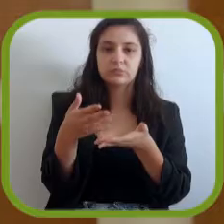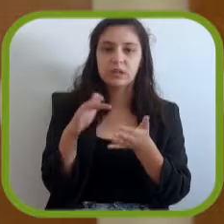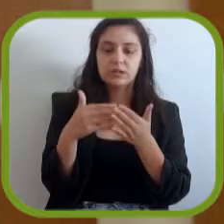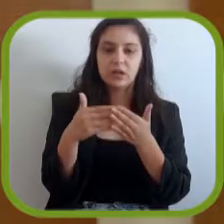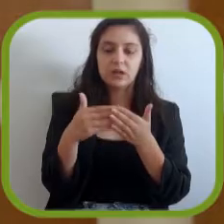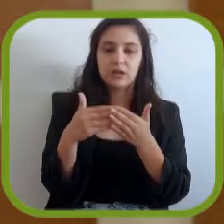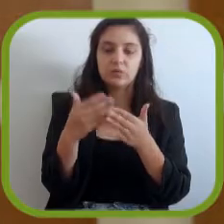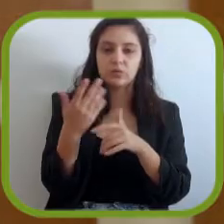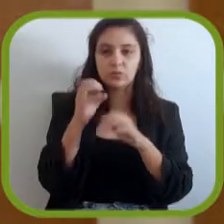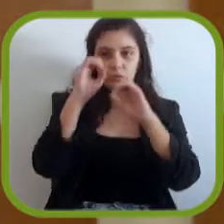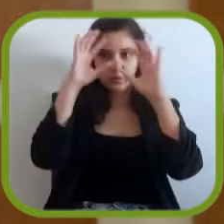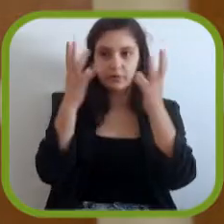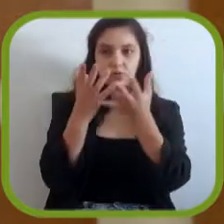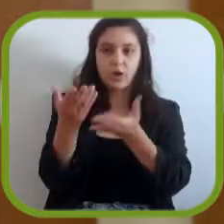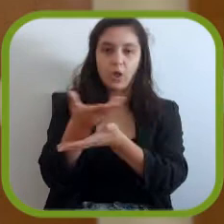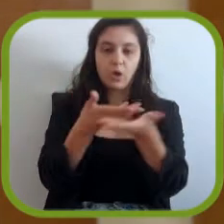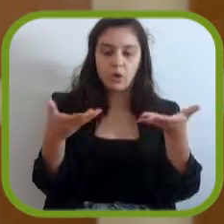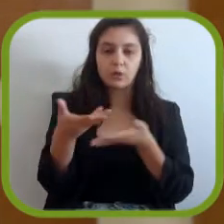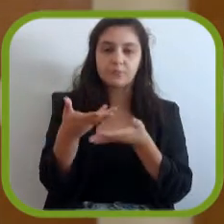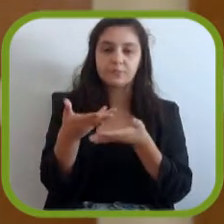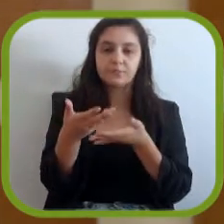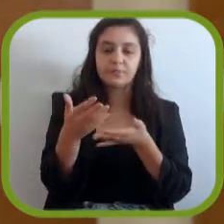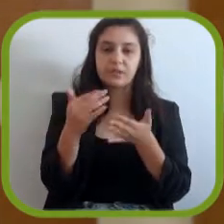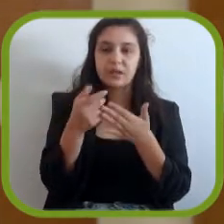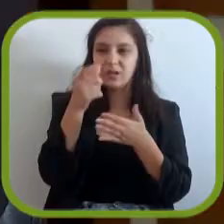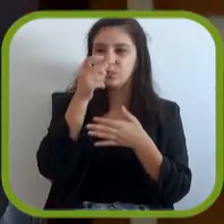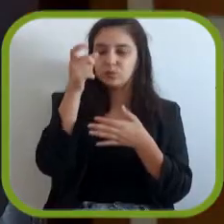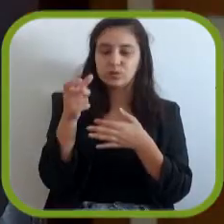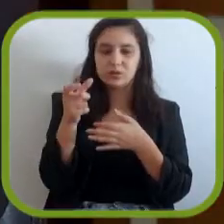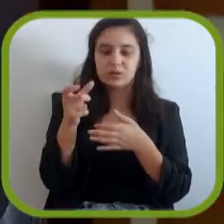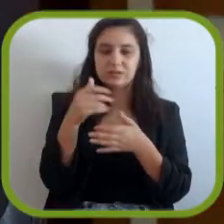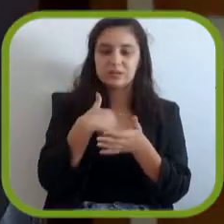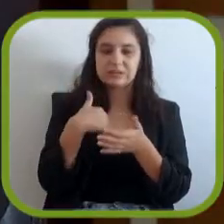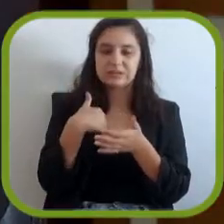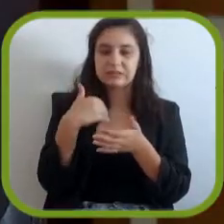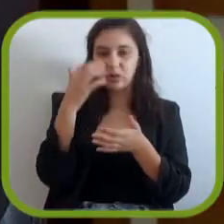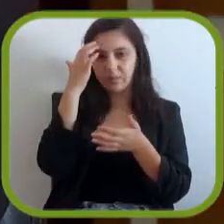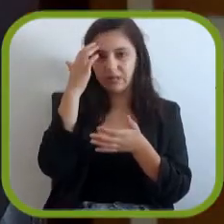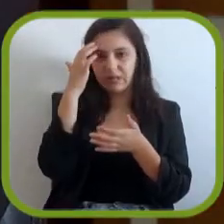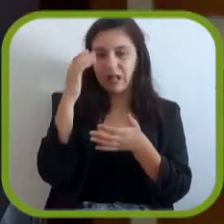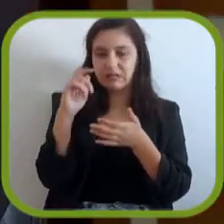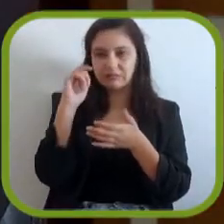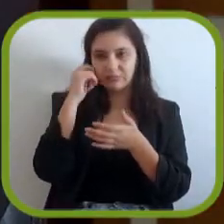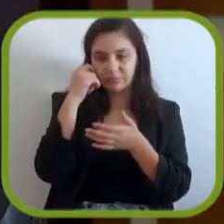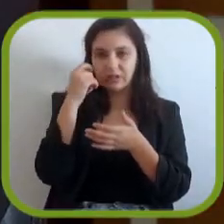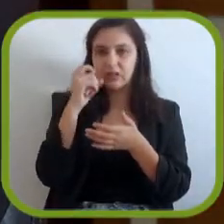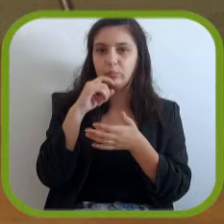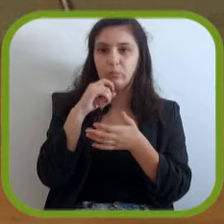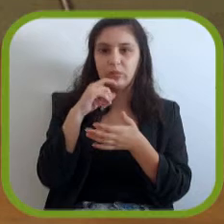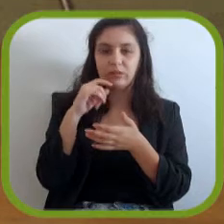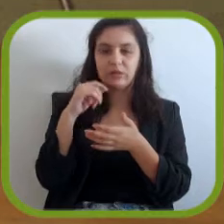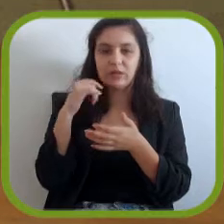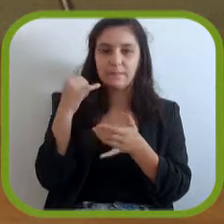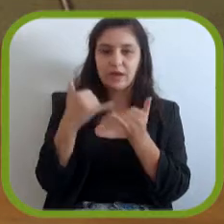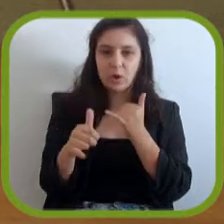Se vai sedimentando no imaginário coletivo a ideia de que a pessoa que tem um problema de saúde mental pode ser perigosa, pode